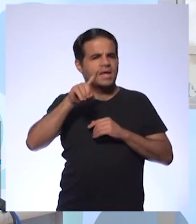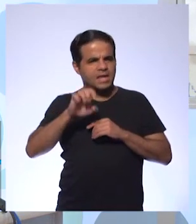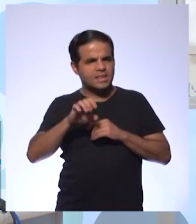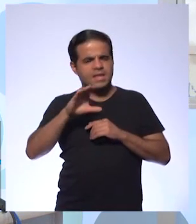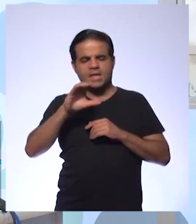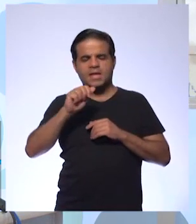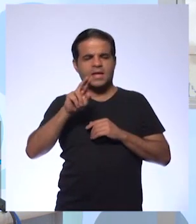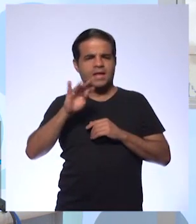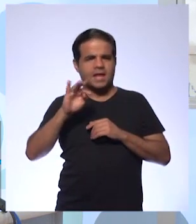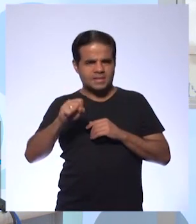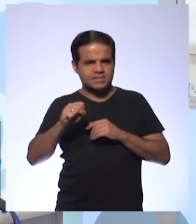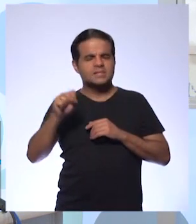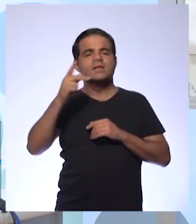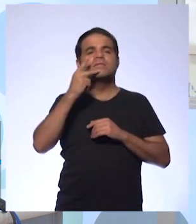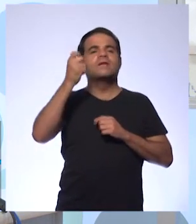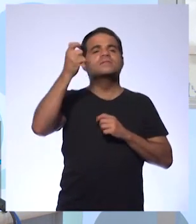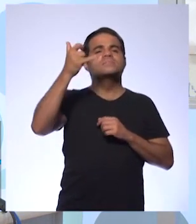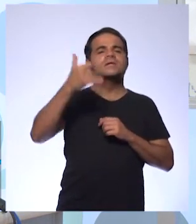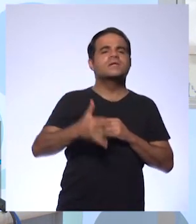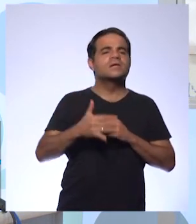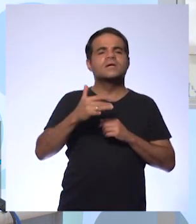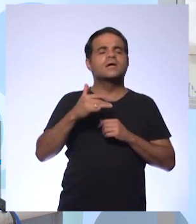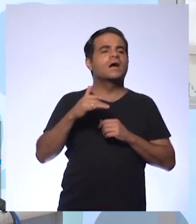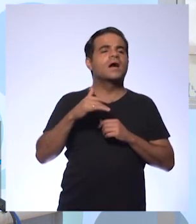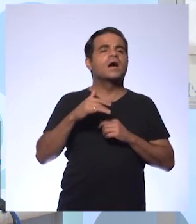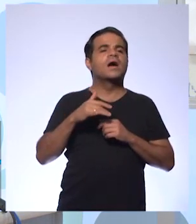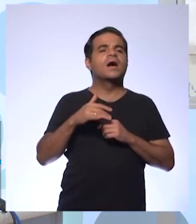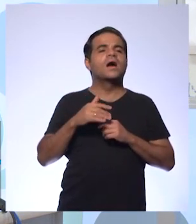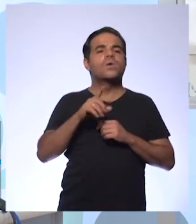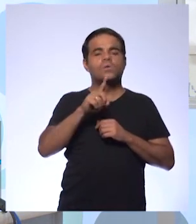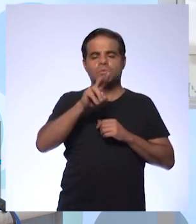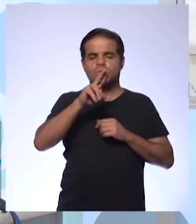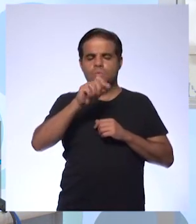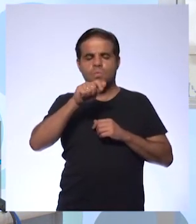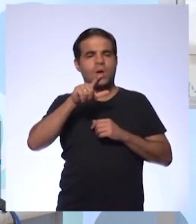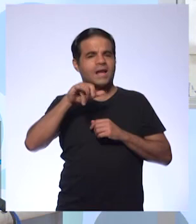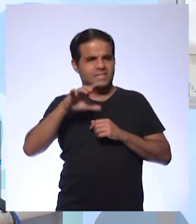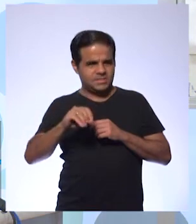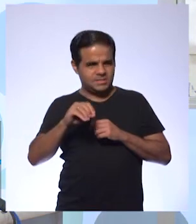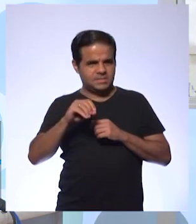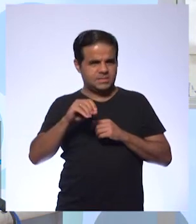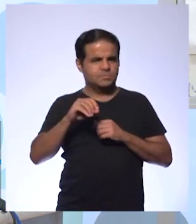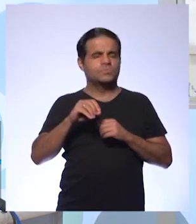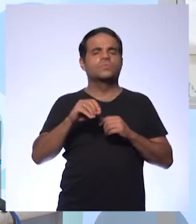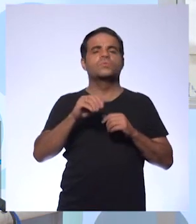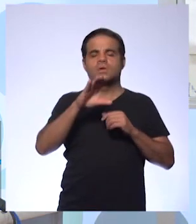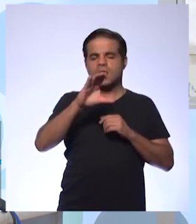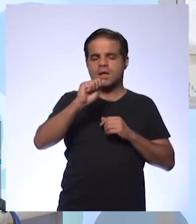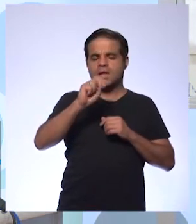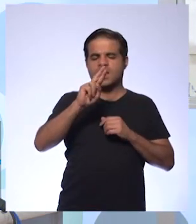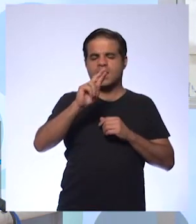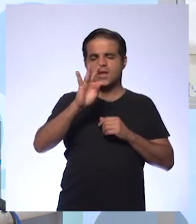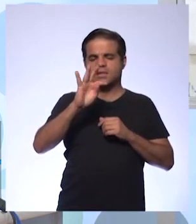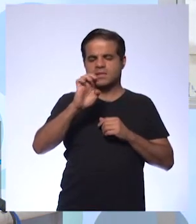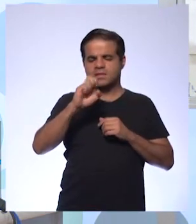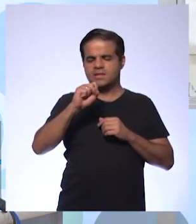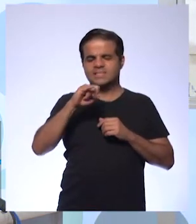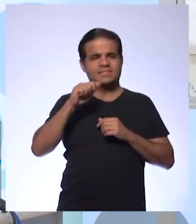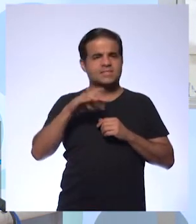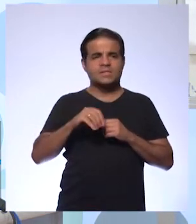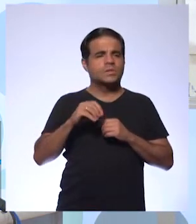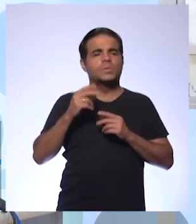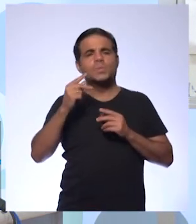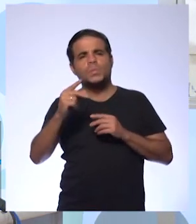lá ele fala sobre o dualismo cartesiano, que essa questão não é o que é etéreo, o